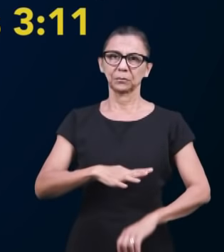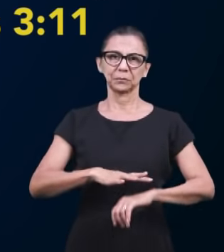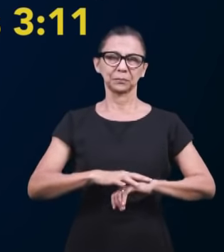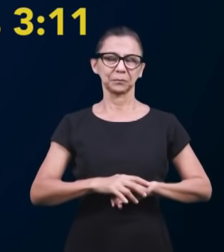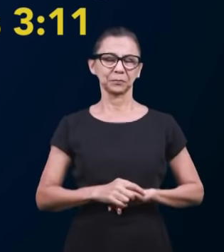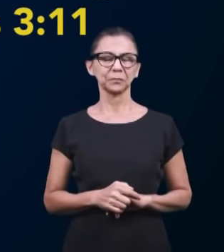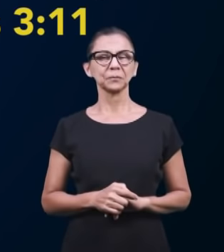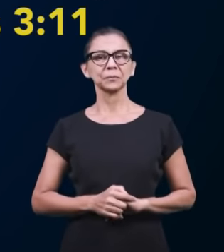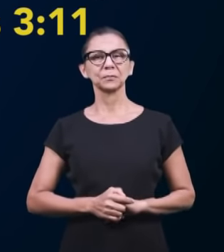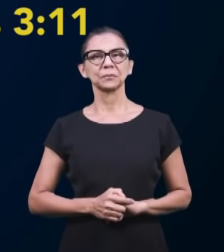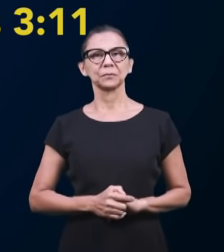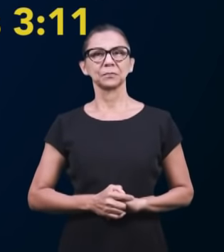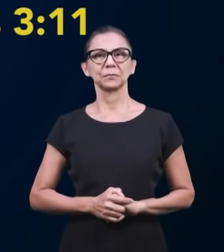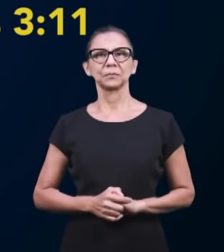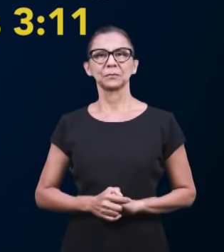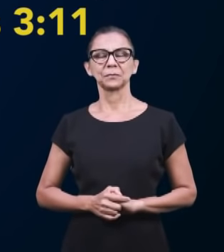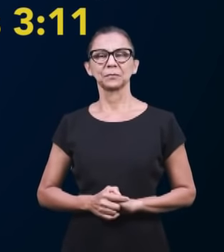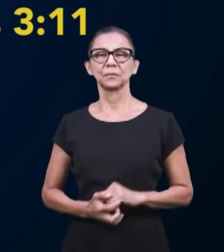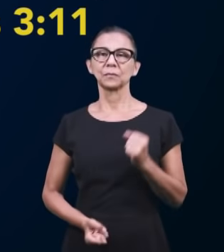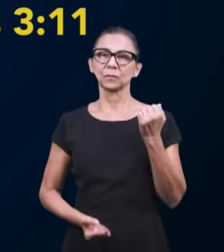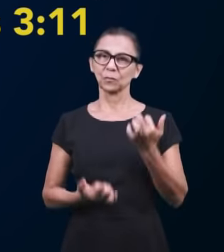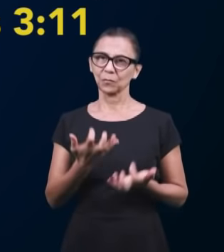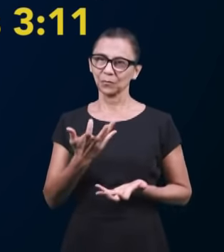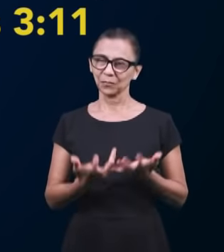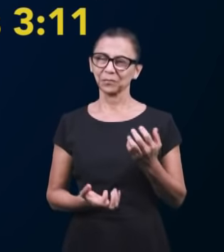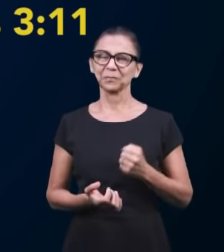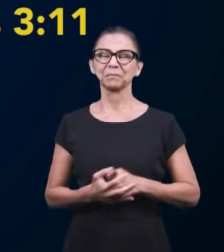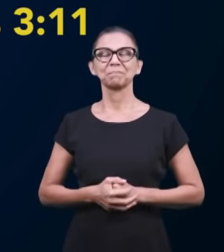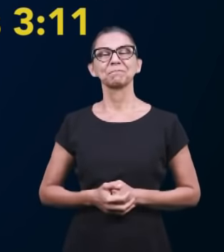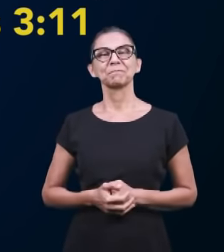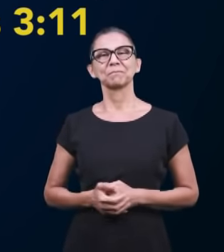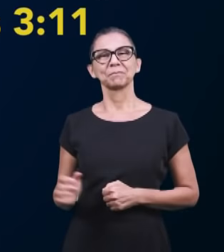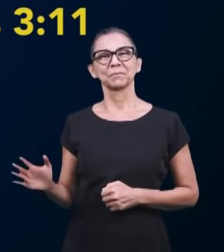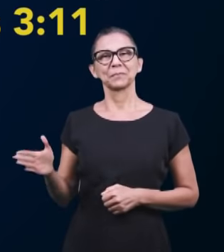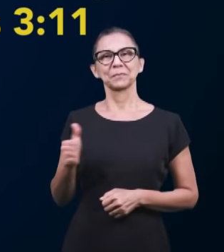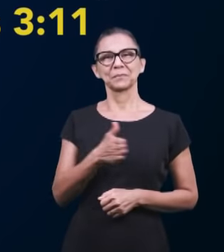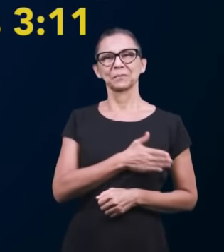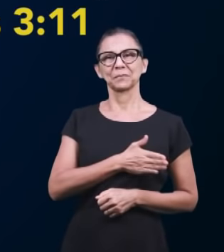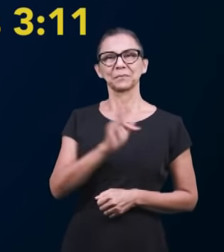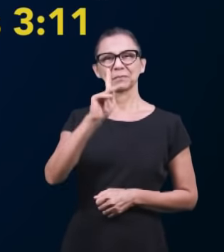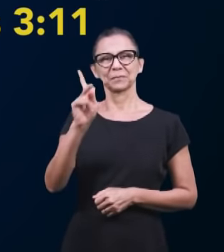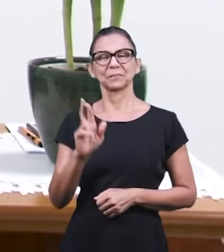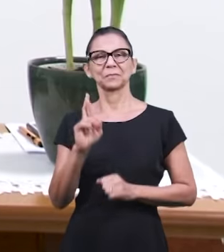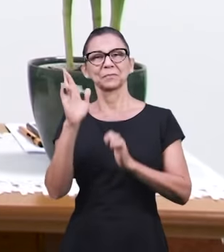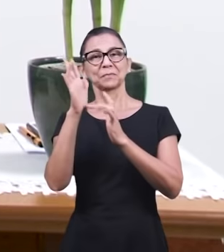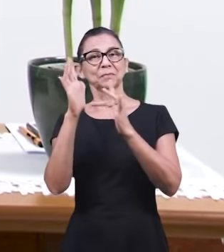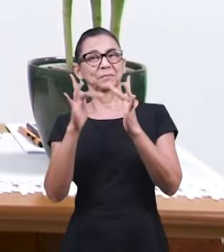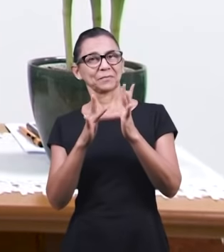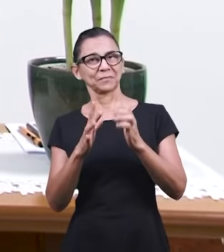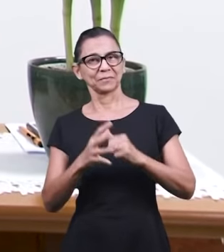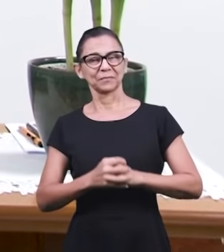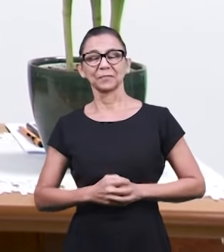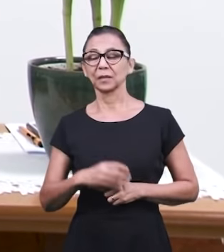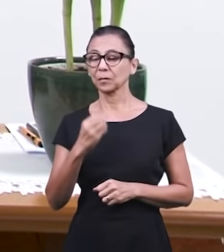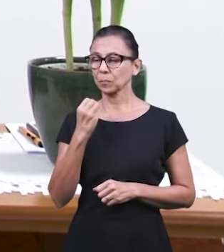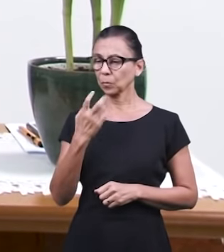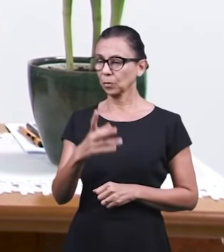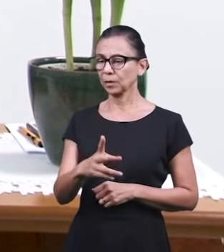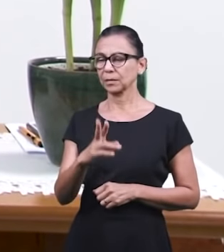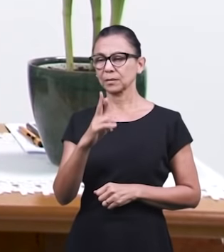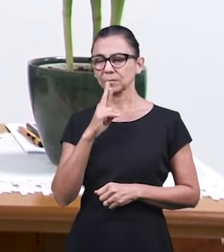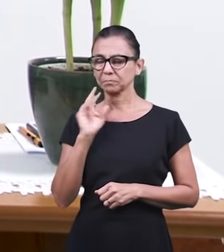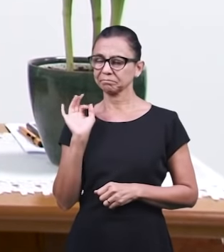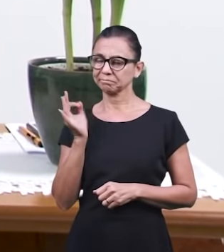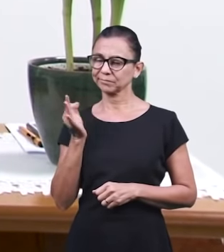Ele vos batizará com o Espírito Santo e com fogo. A paz do Senhor, irmãos. A paz do Senhor. Muito bem, Ana Luísa.